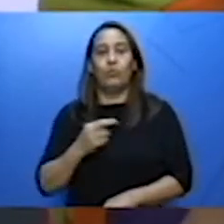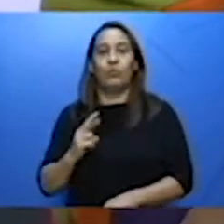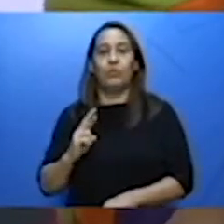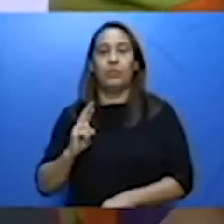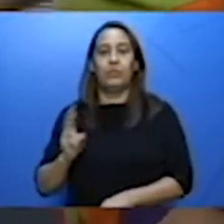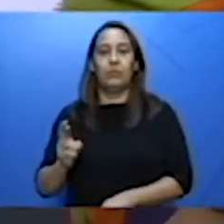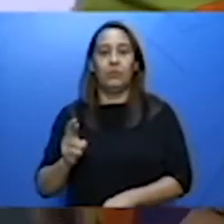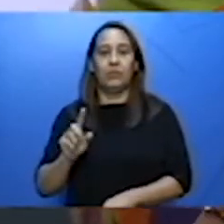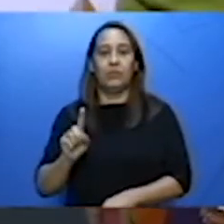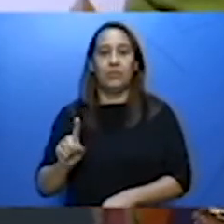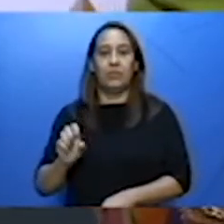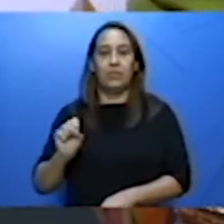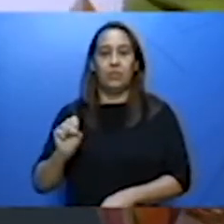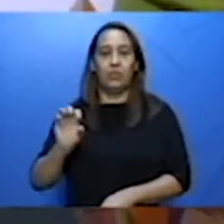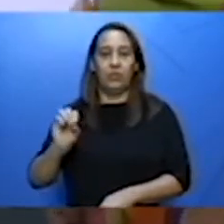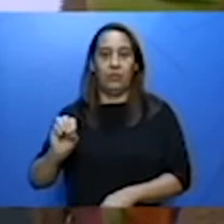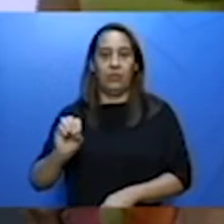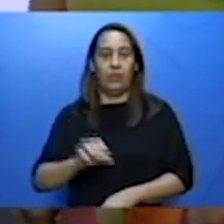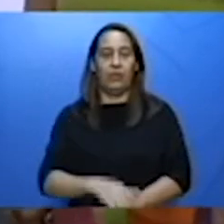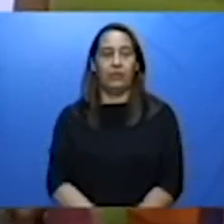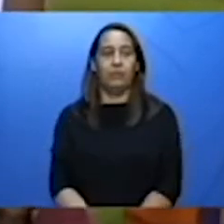conta: 180.